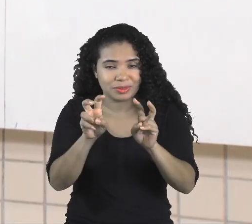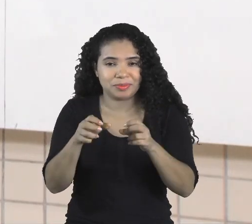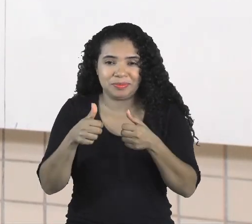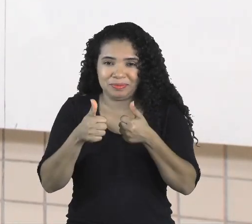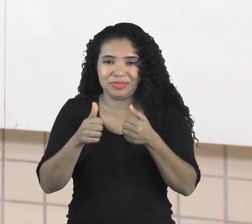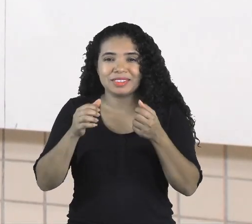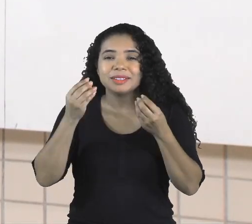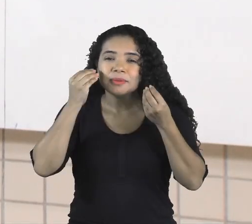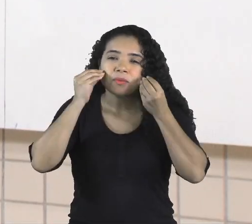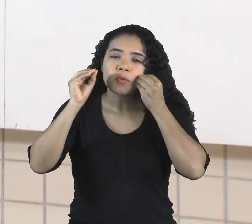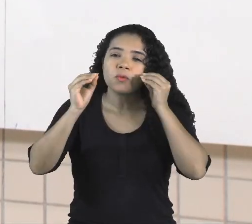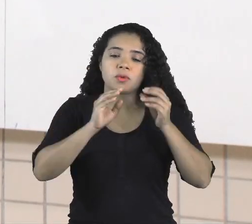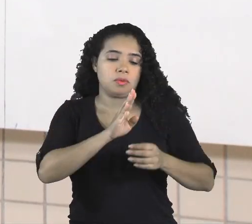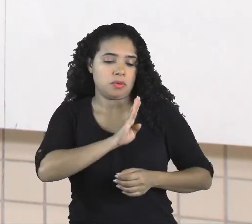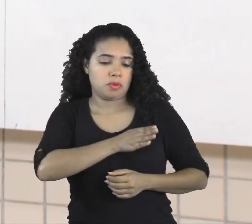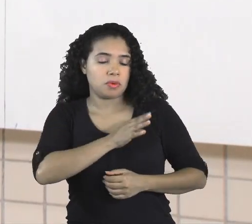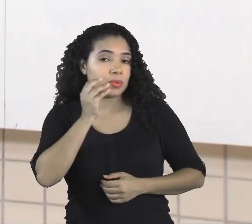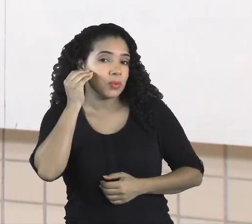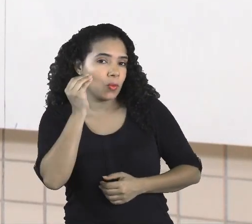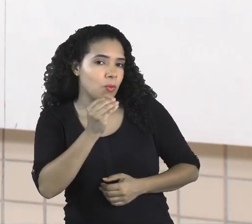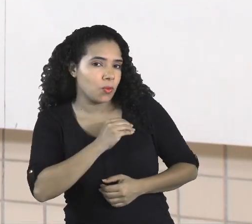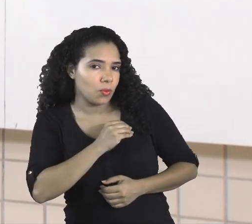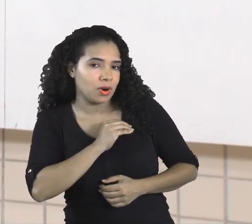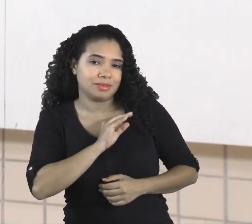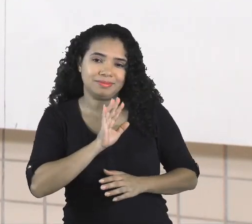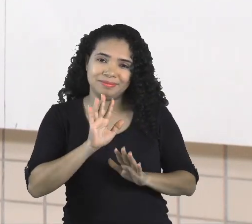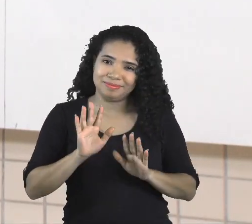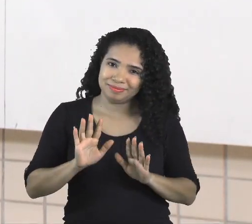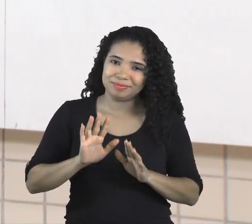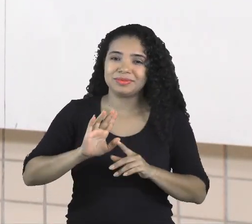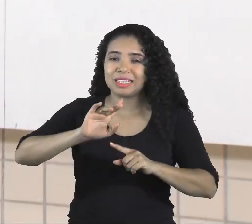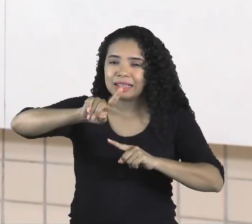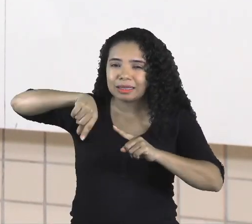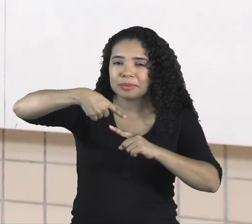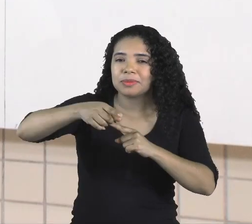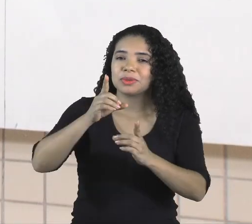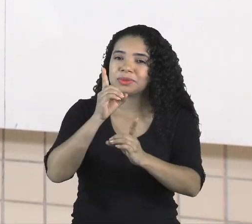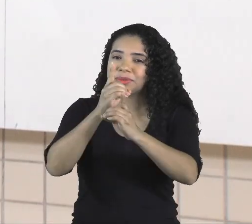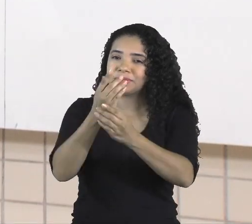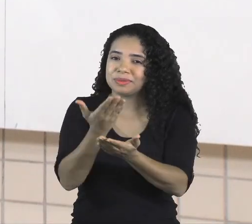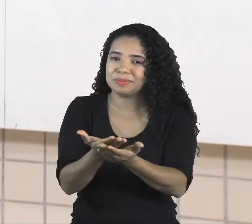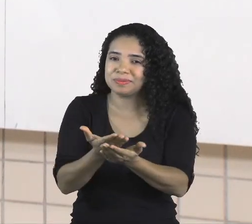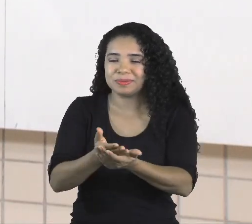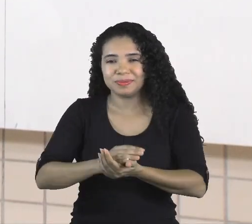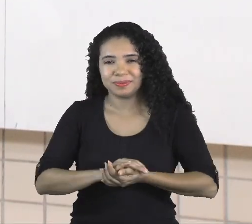Um beijo no coração e até a próxima aula.